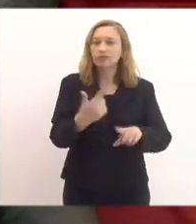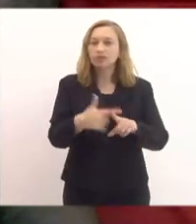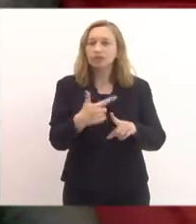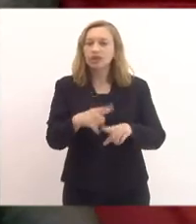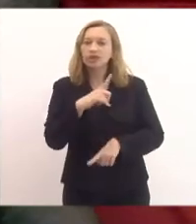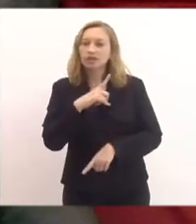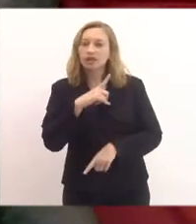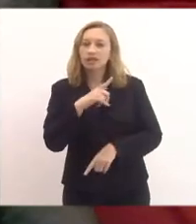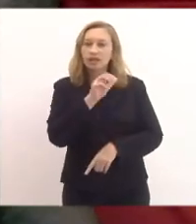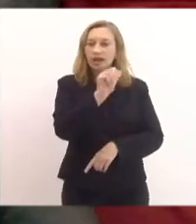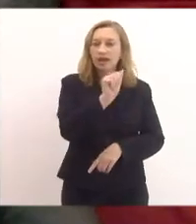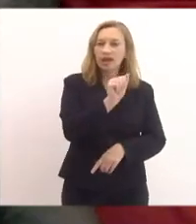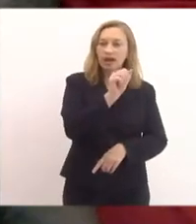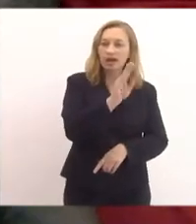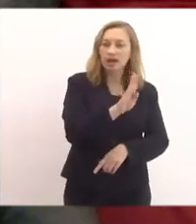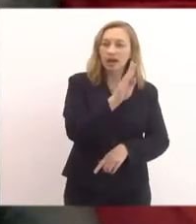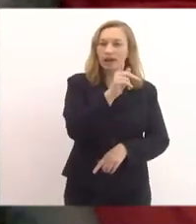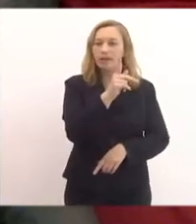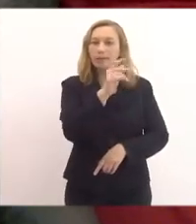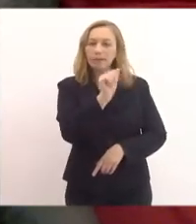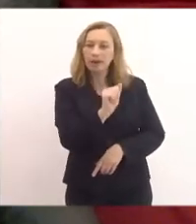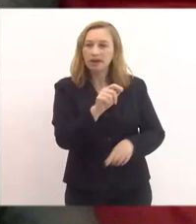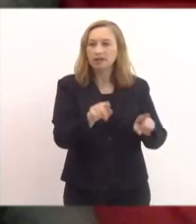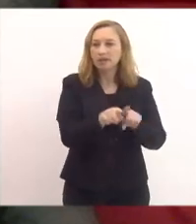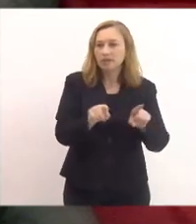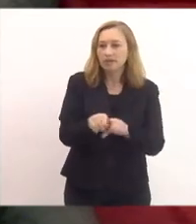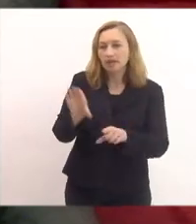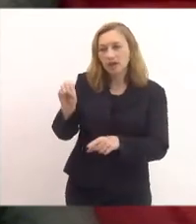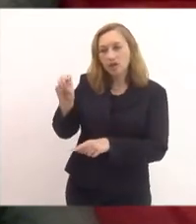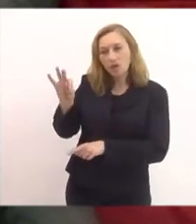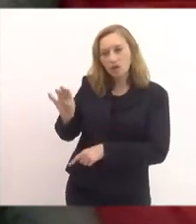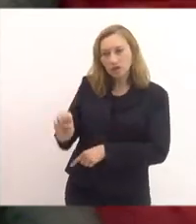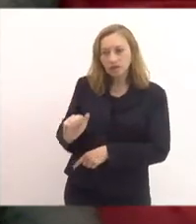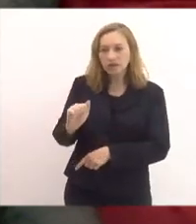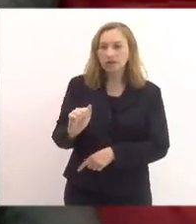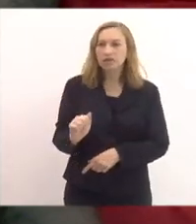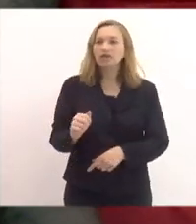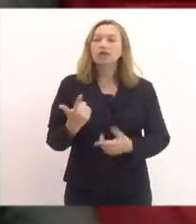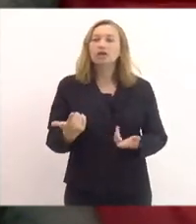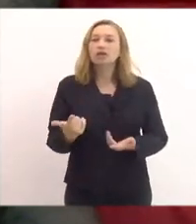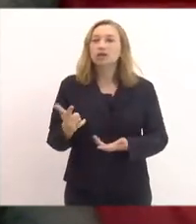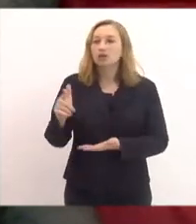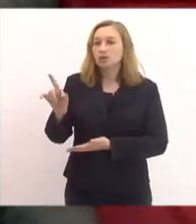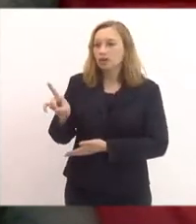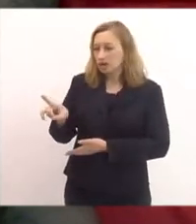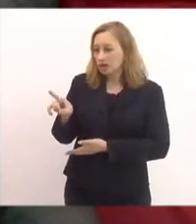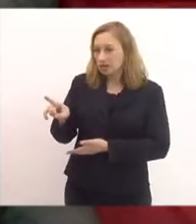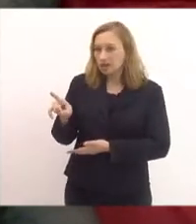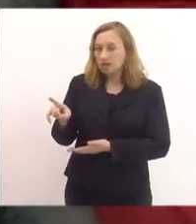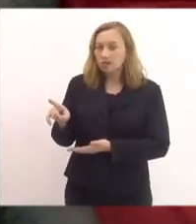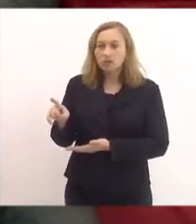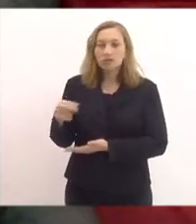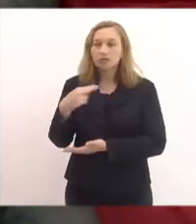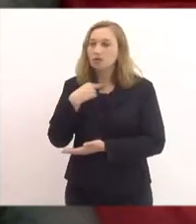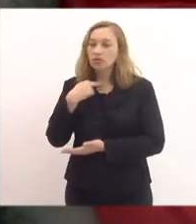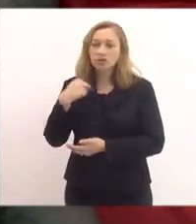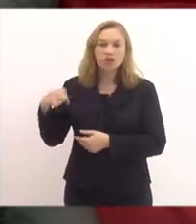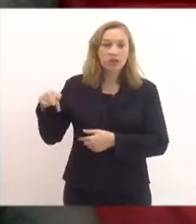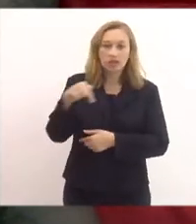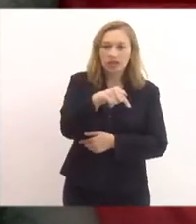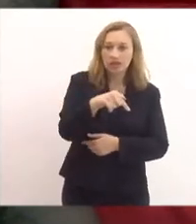Cota. Os candidatos da cota que estão com a documentação entregue não podiam preencher as vagas que eram da